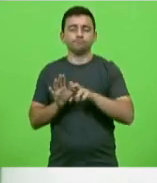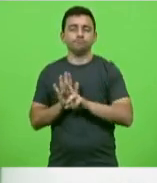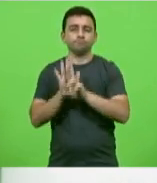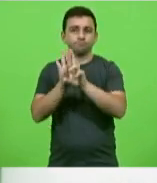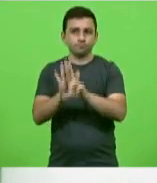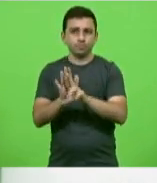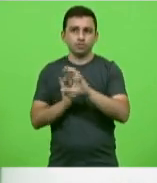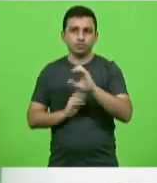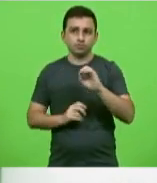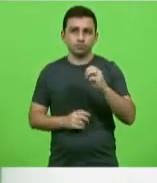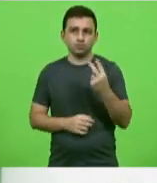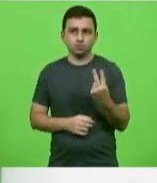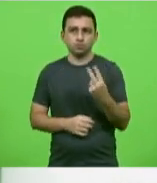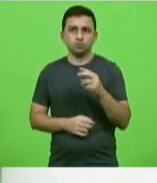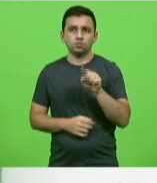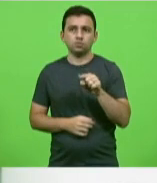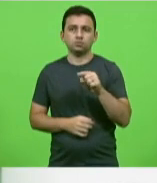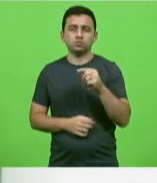representação